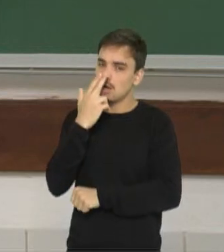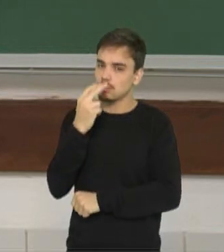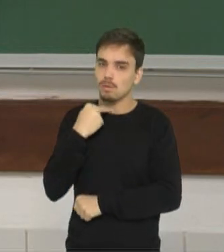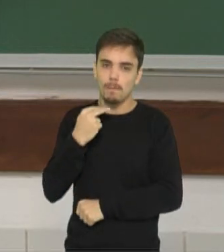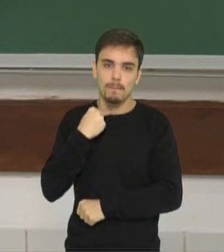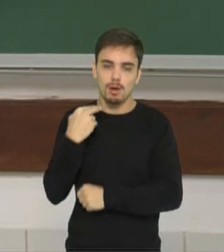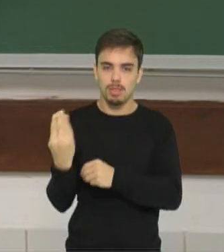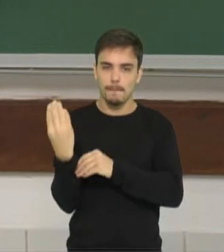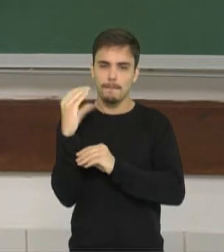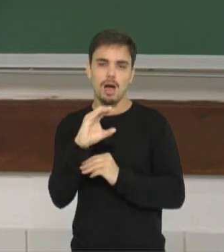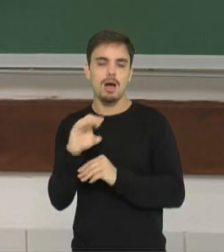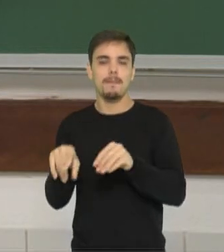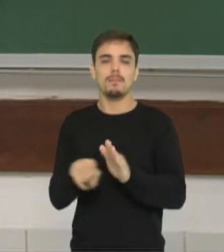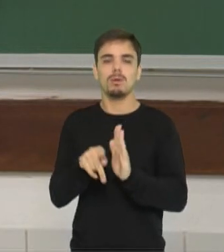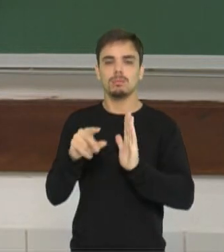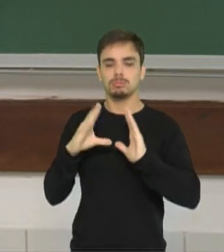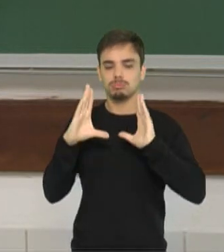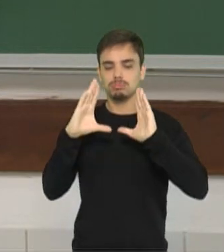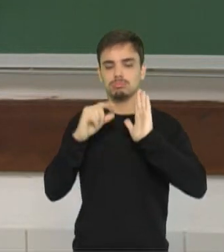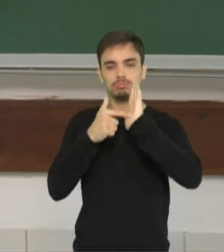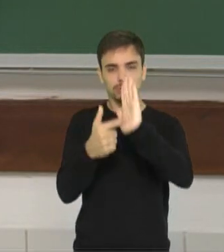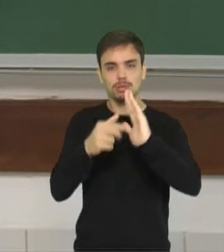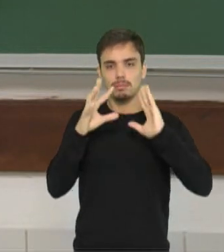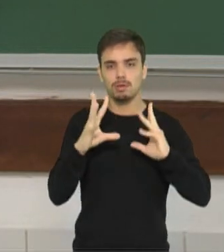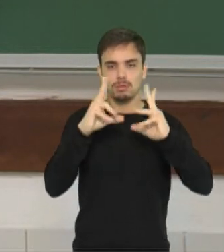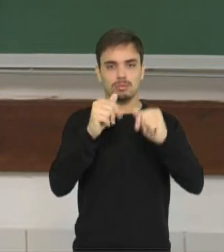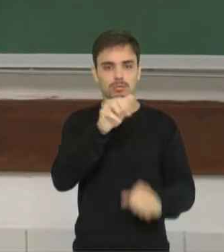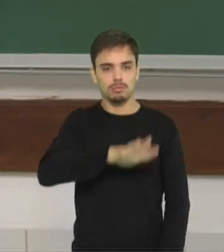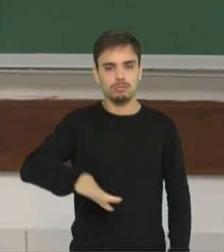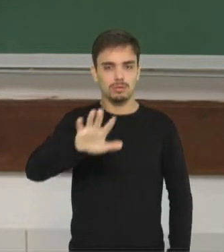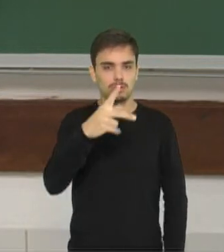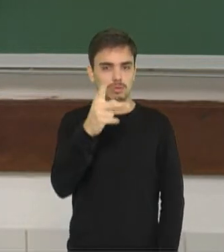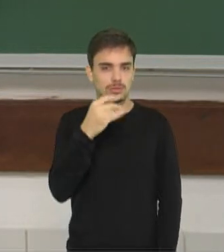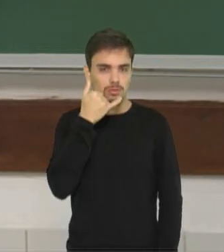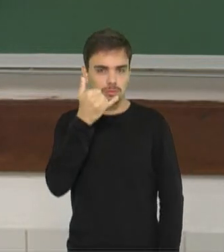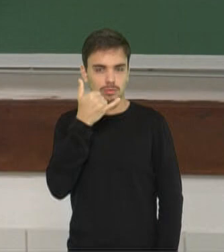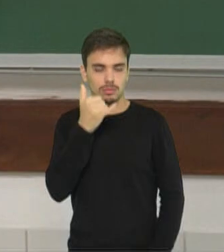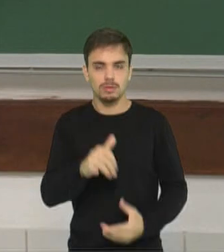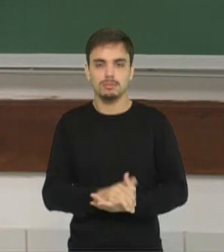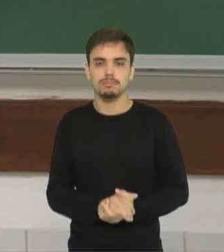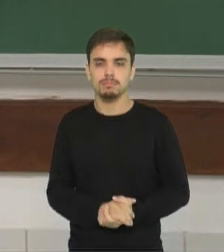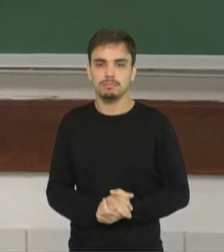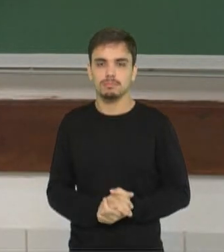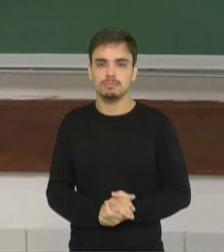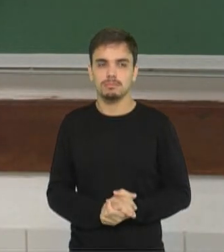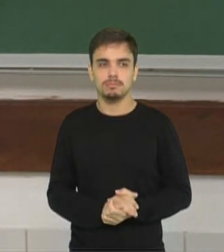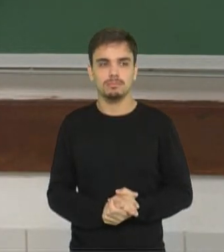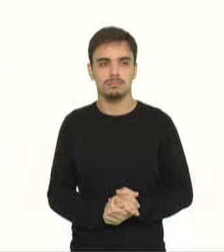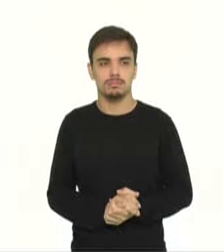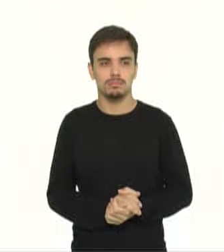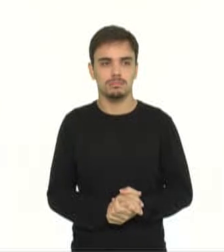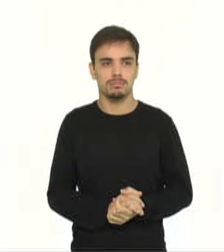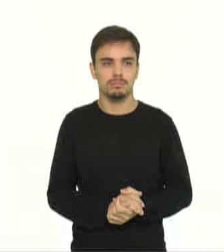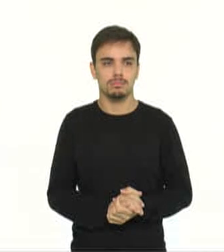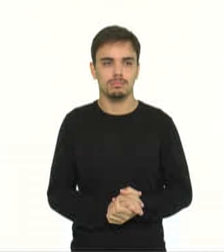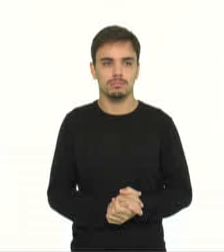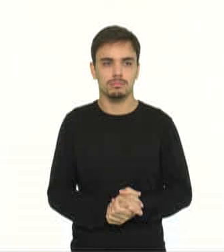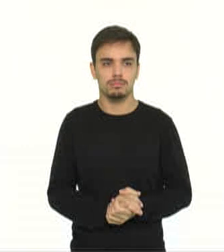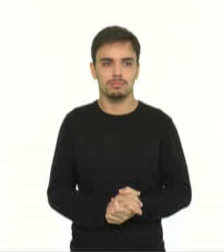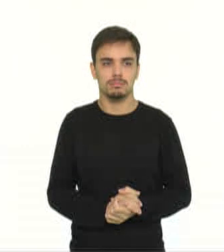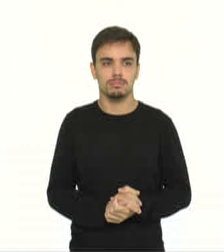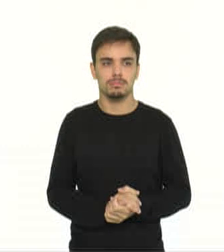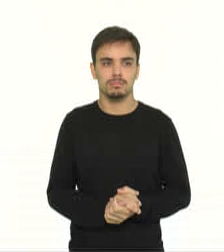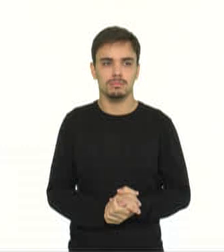deve ser, né, mostrado para outras pessoas no seu celular. E também, don't be afraid to stand up